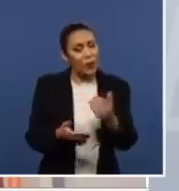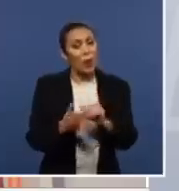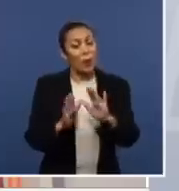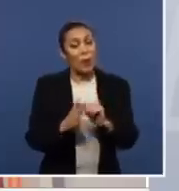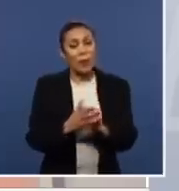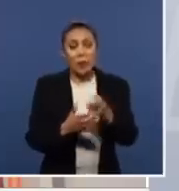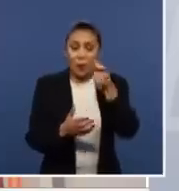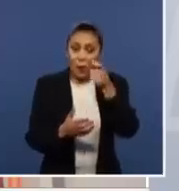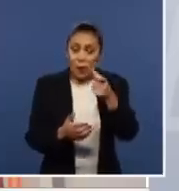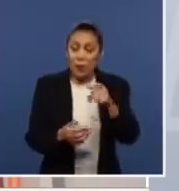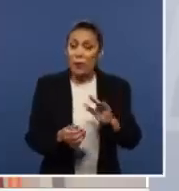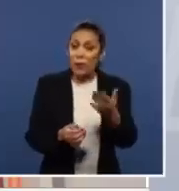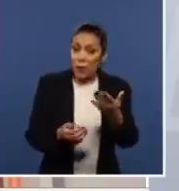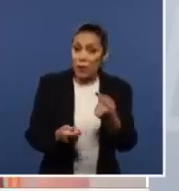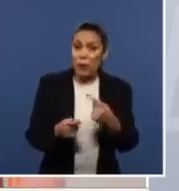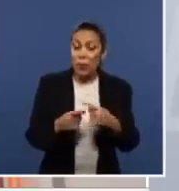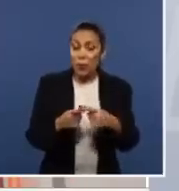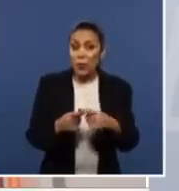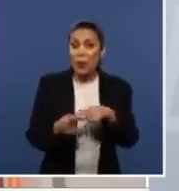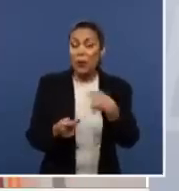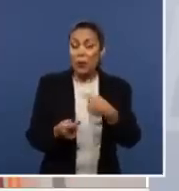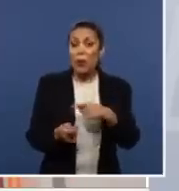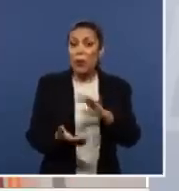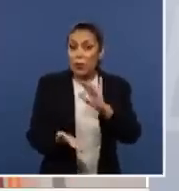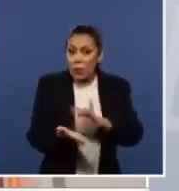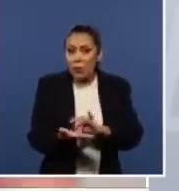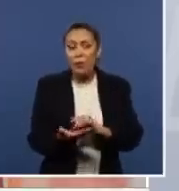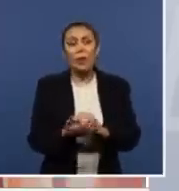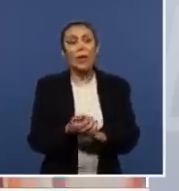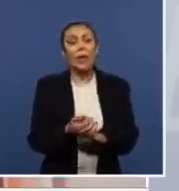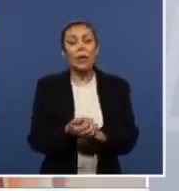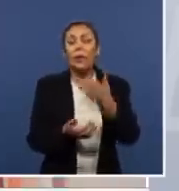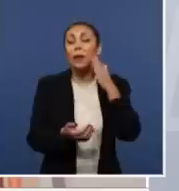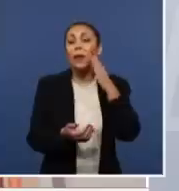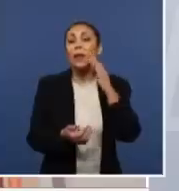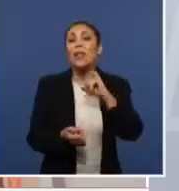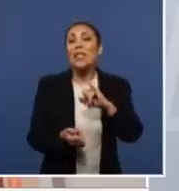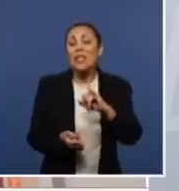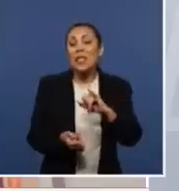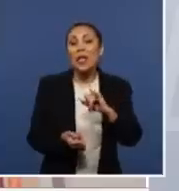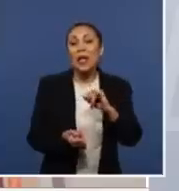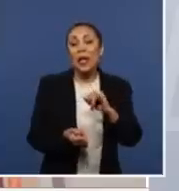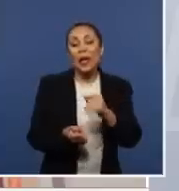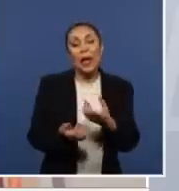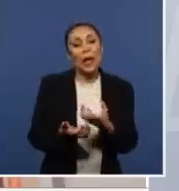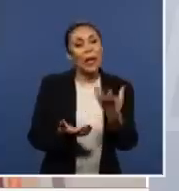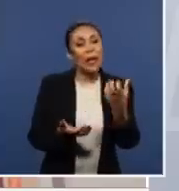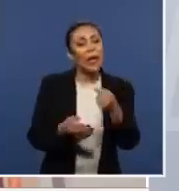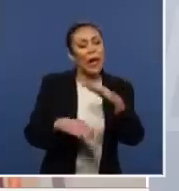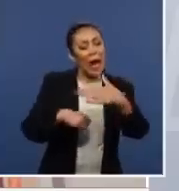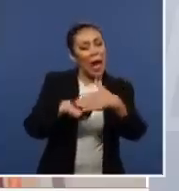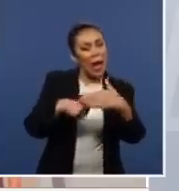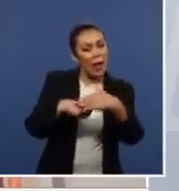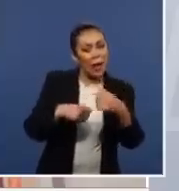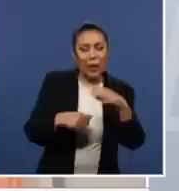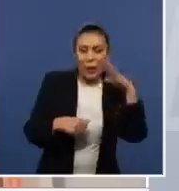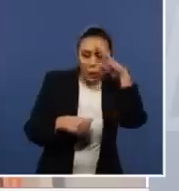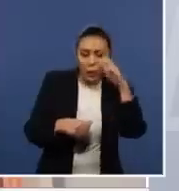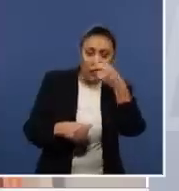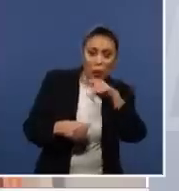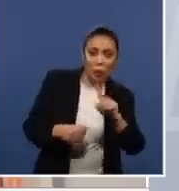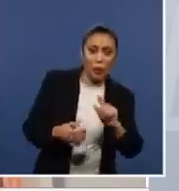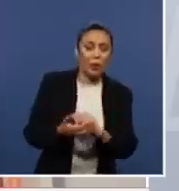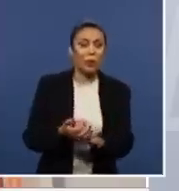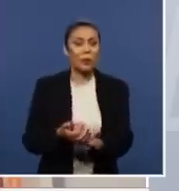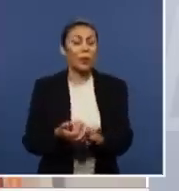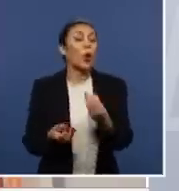que tenha ocorrido o episódio, que a gente possa de fato agora entender se o Tarcísio é bolsominion ou não é bolsominion, né? Como é que ele vai se posicionar nesse caso de